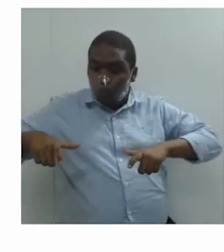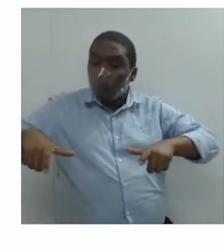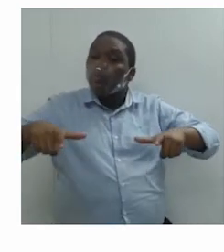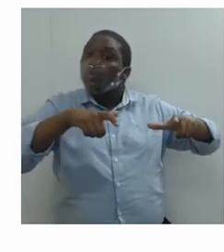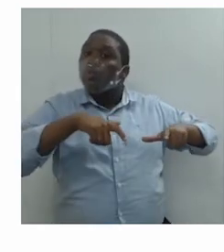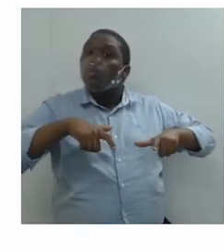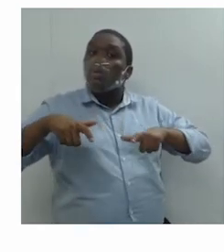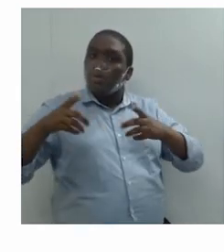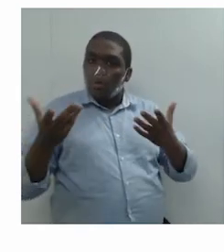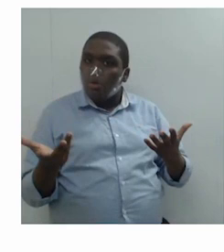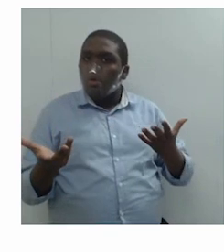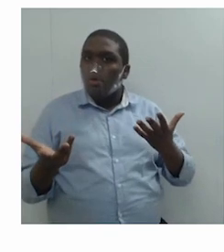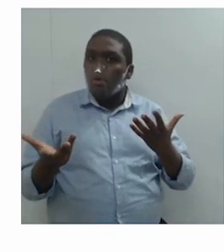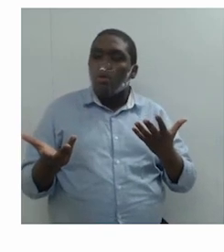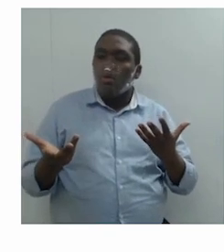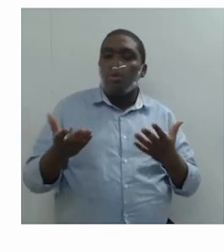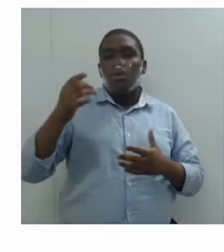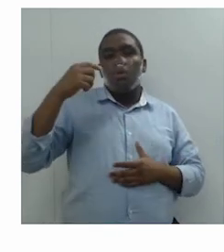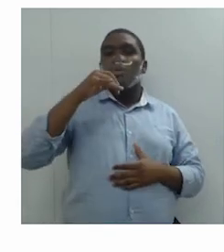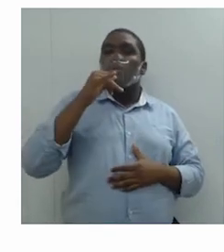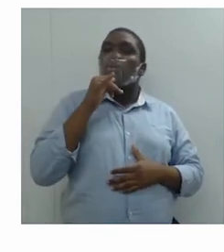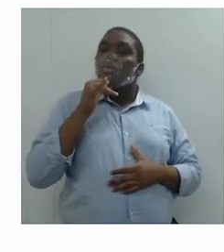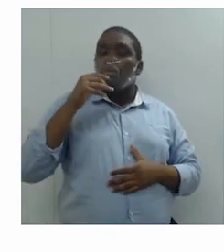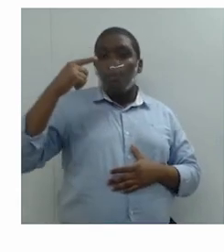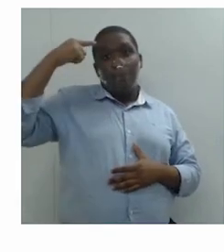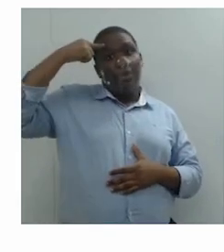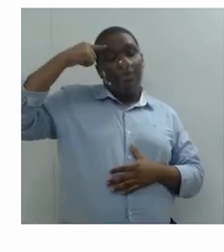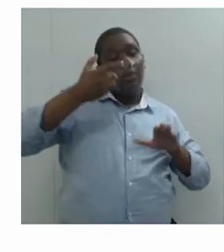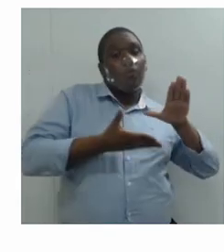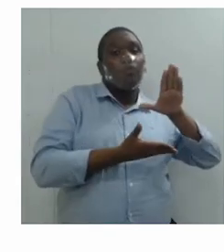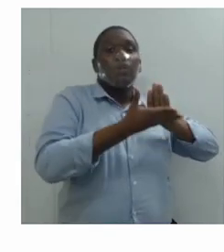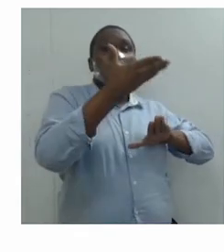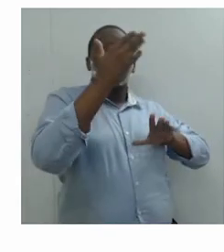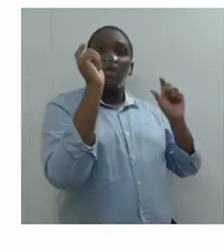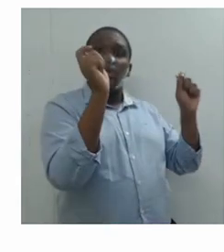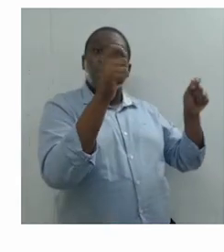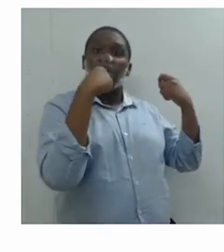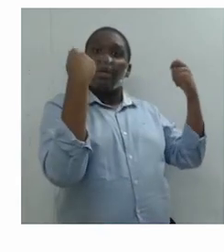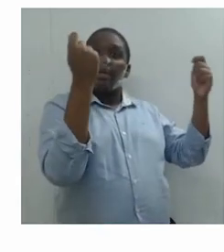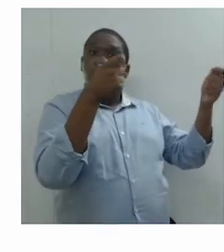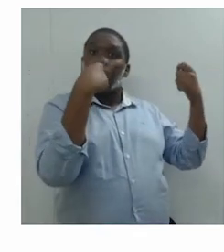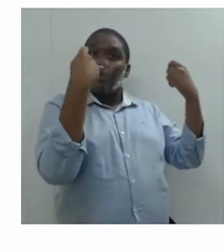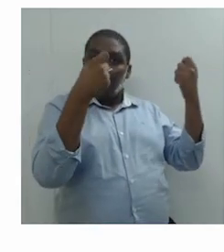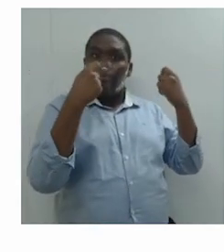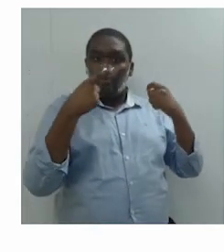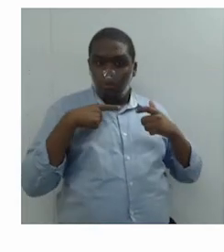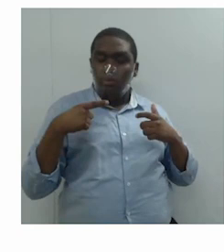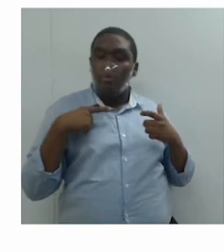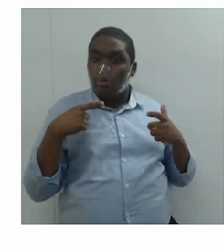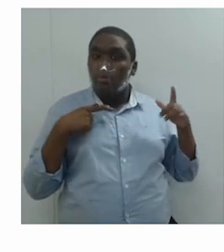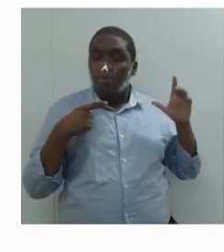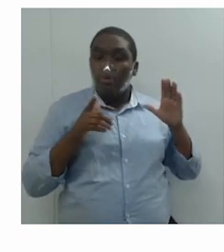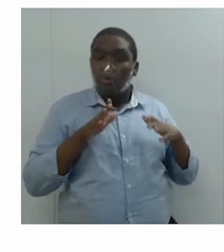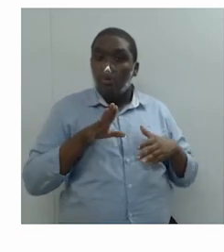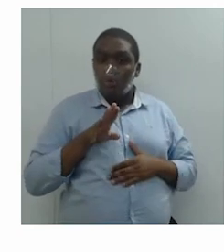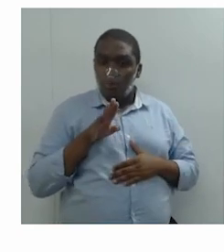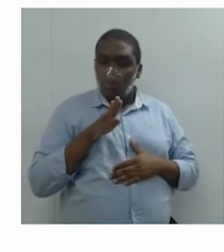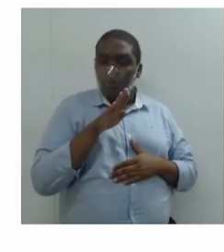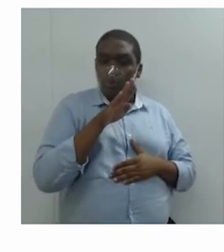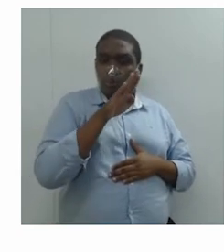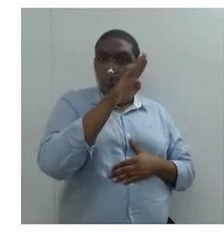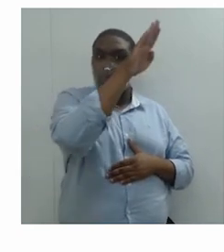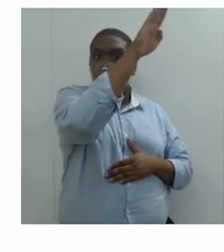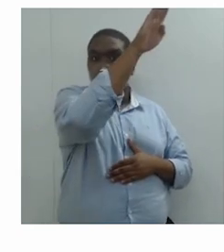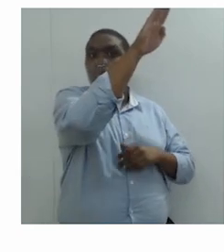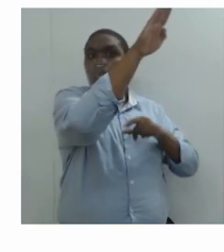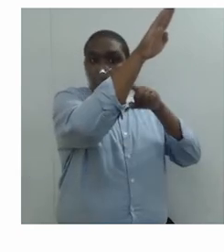Vamos pensar numa viagem para Caruaru, subindo a serra. Nós vamos ver que vai